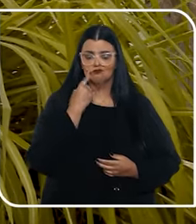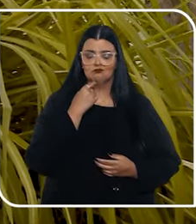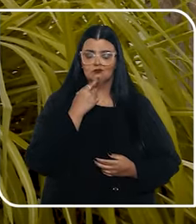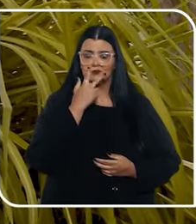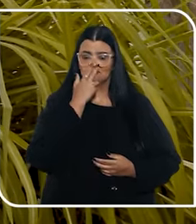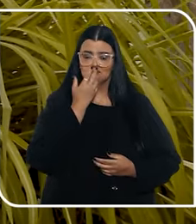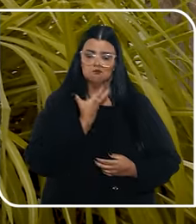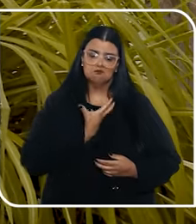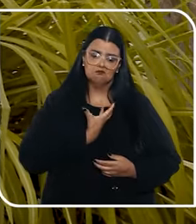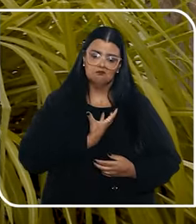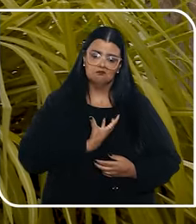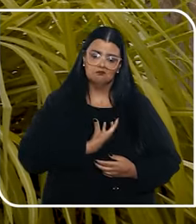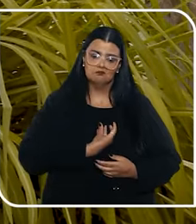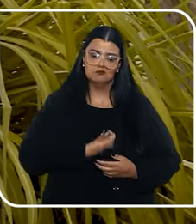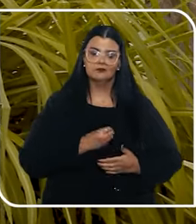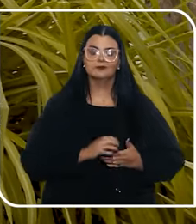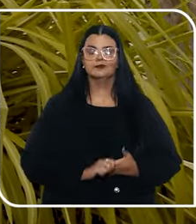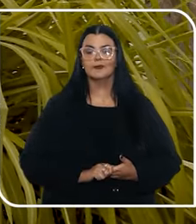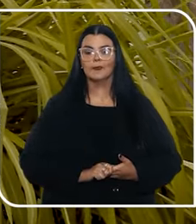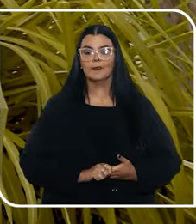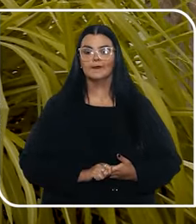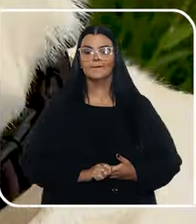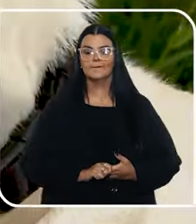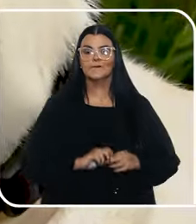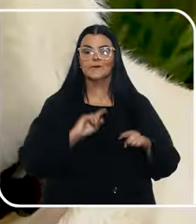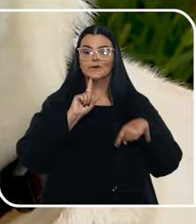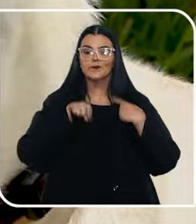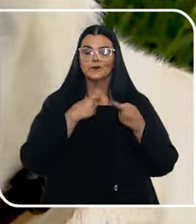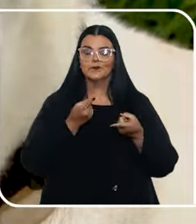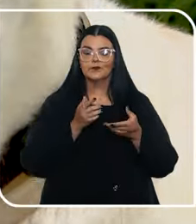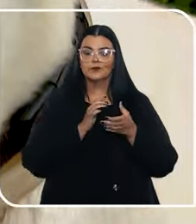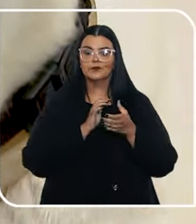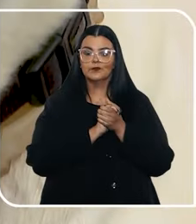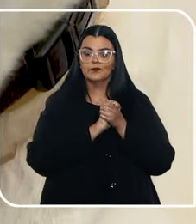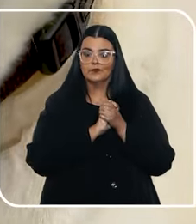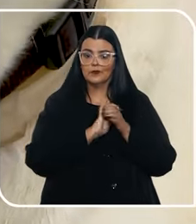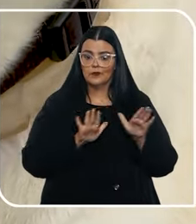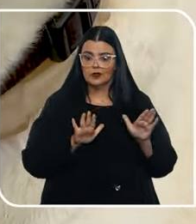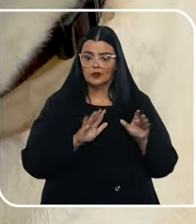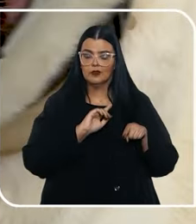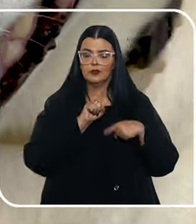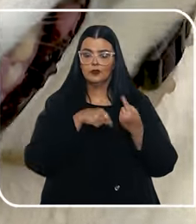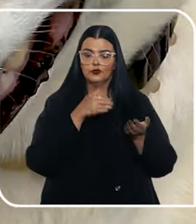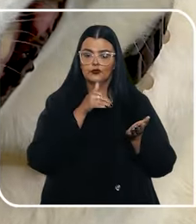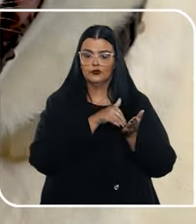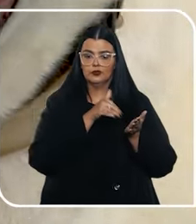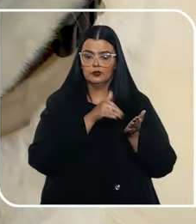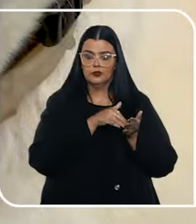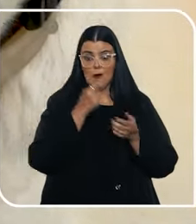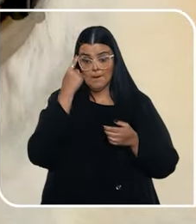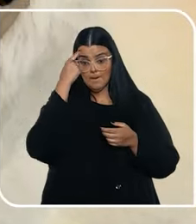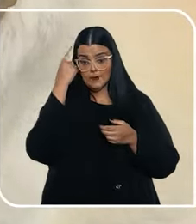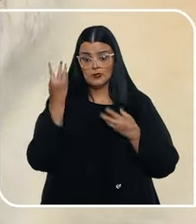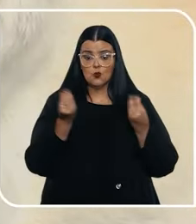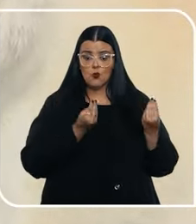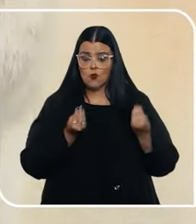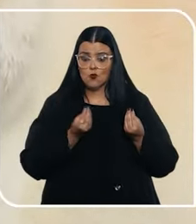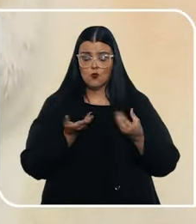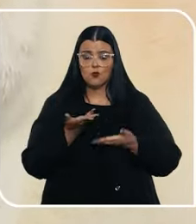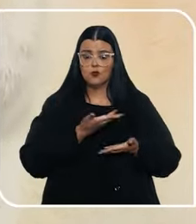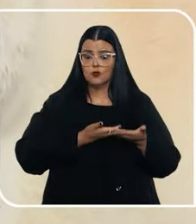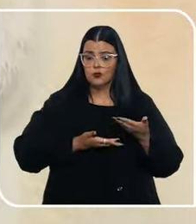de, ai, que vida sofrida. E com o fim do relacionamento, ali no final da relação, vocês